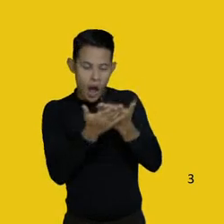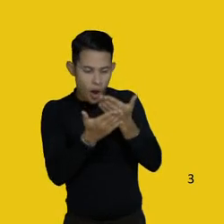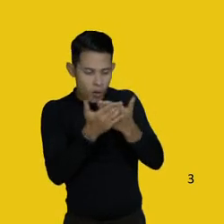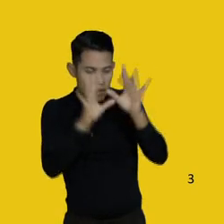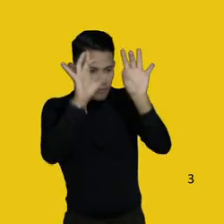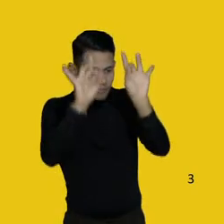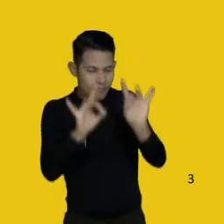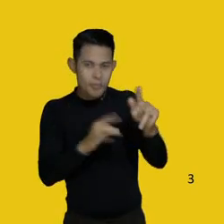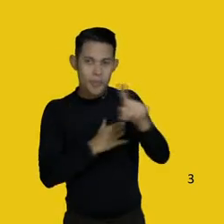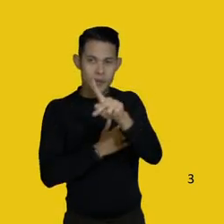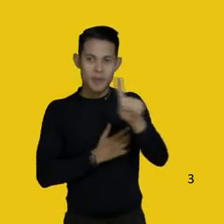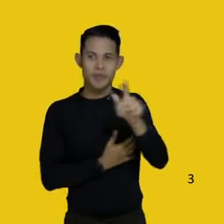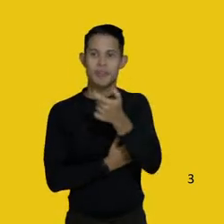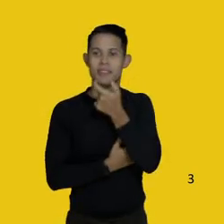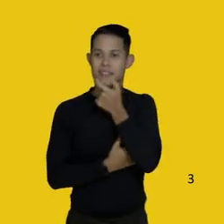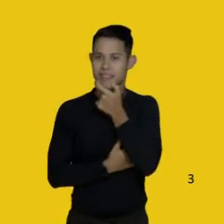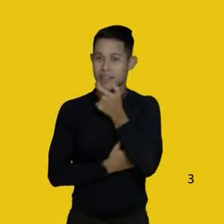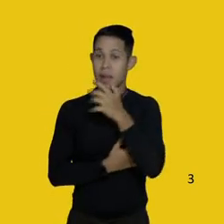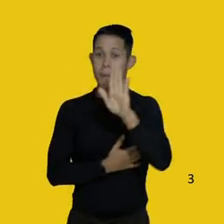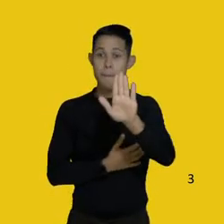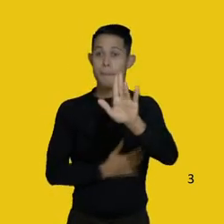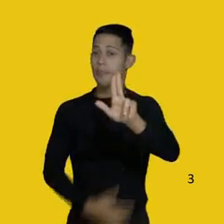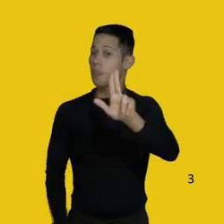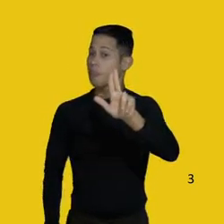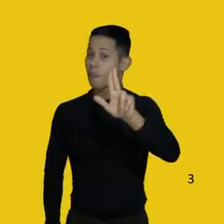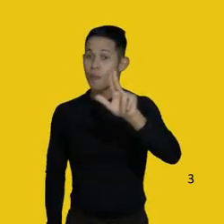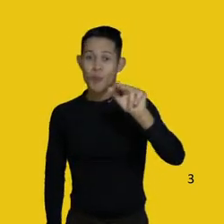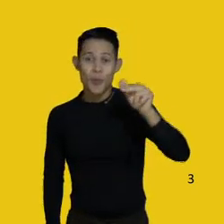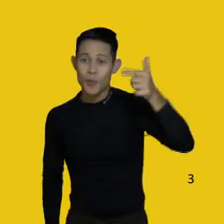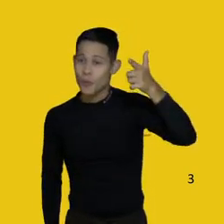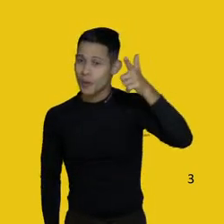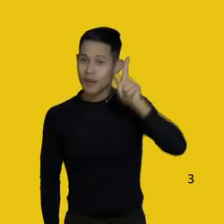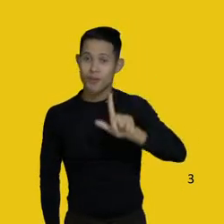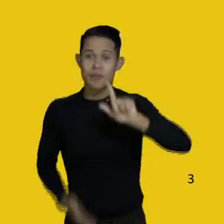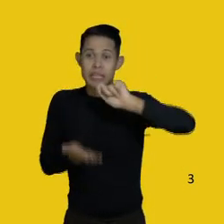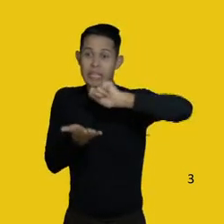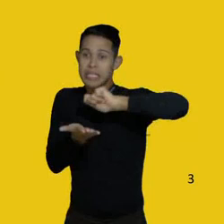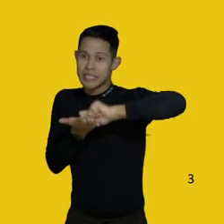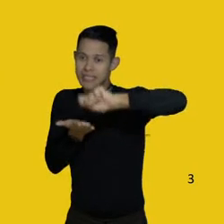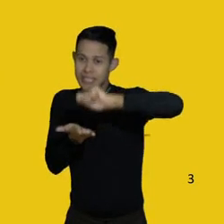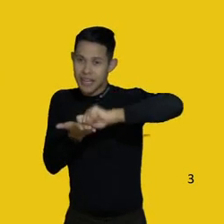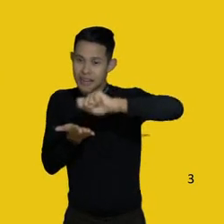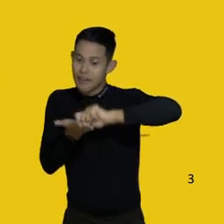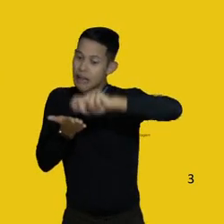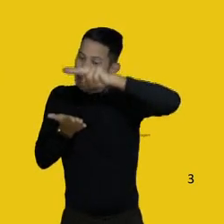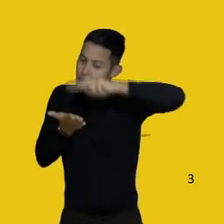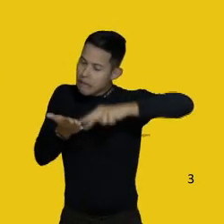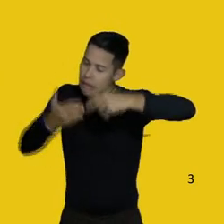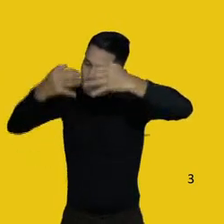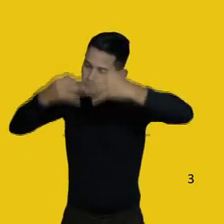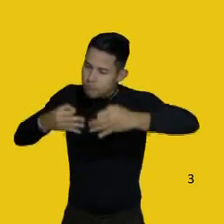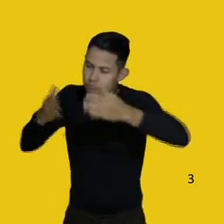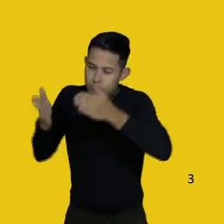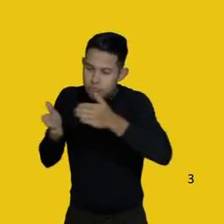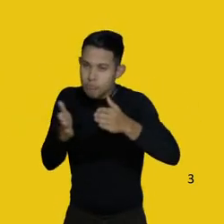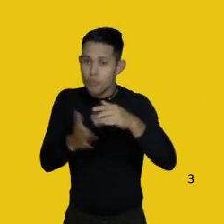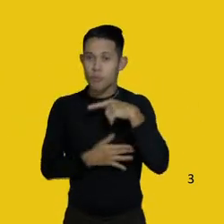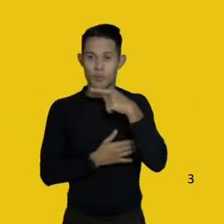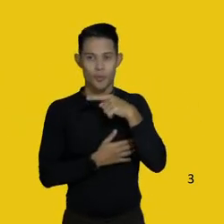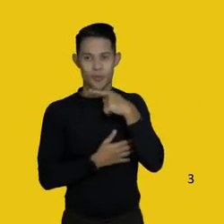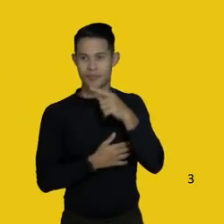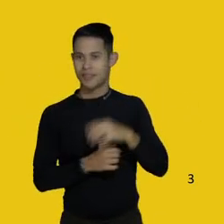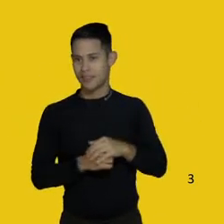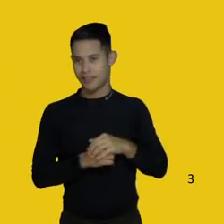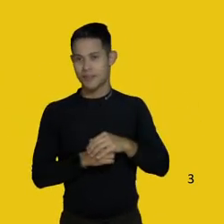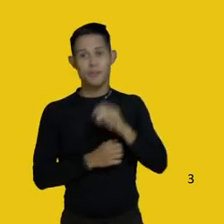inglês mas eles nunca vão cons vão conseguir escrever e nem ler direitinho como o nosso adulto né Inês ele